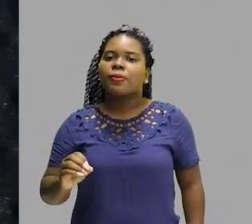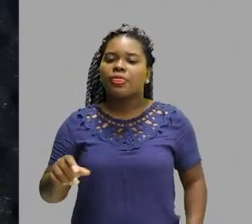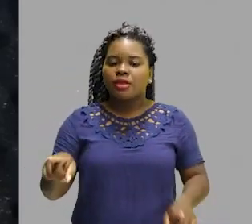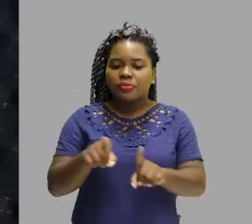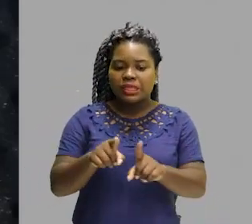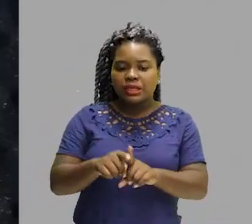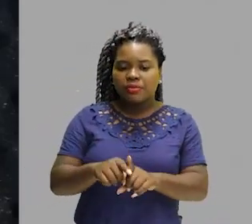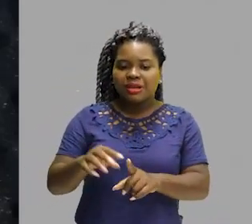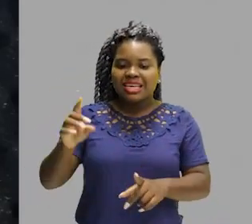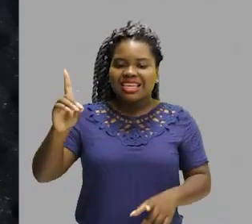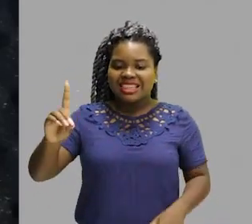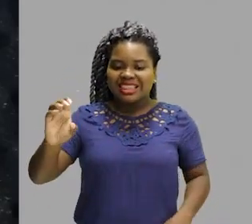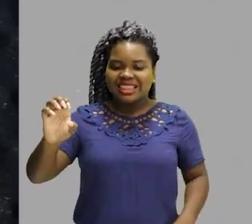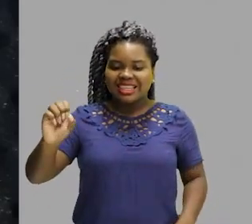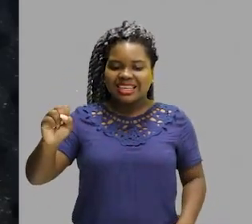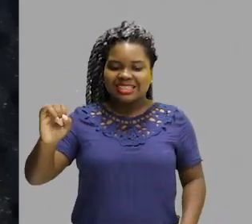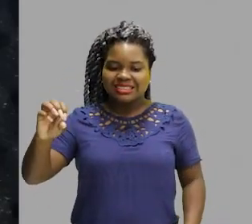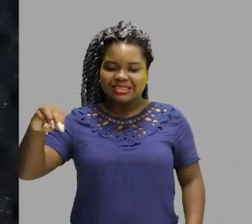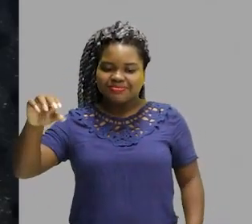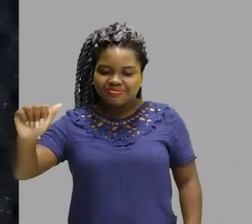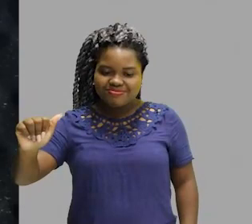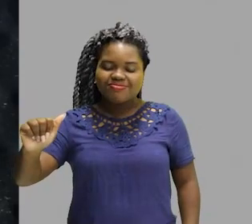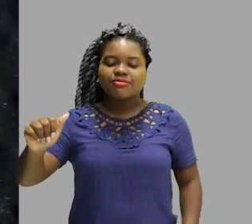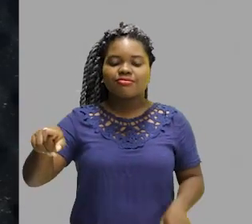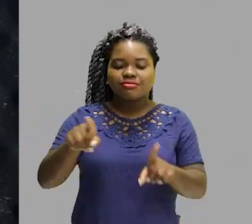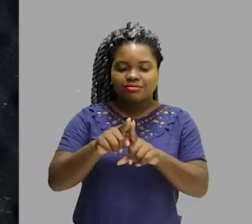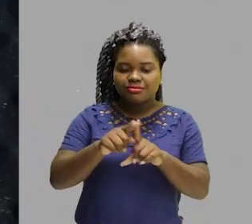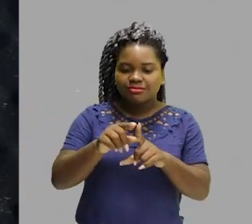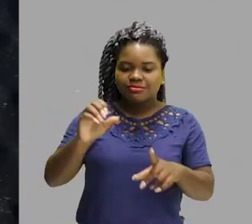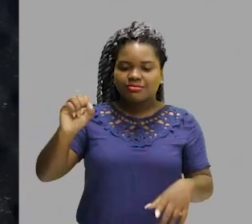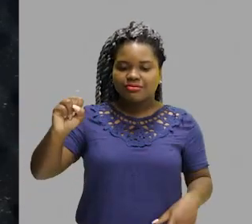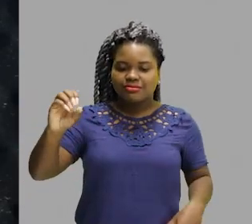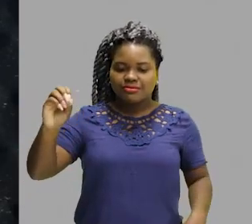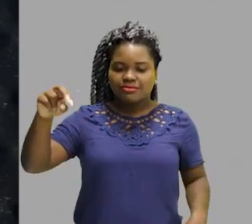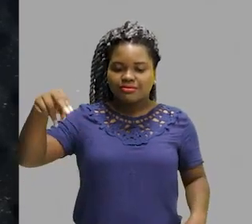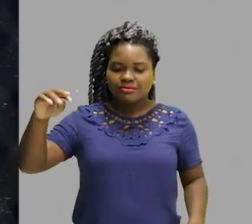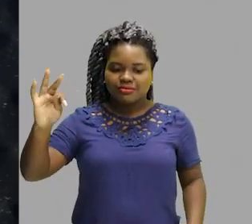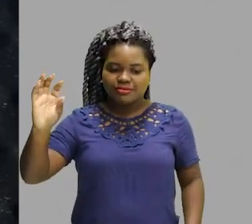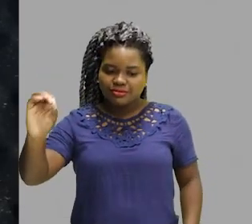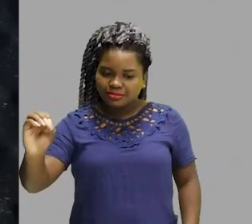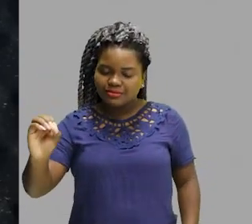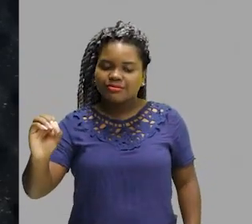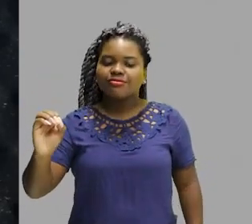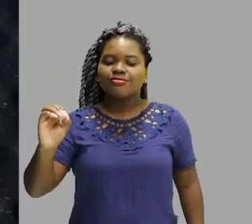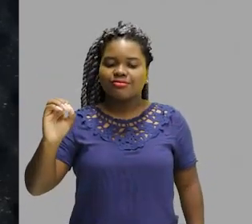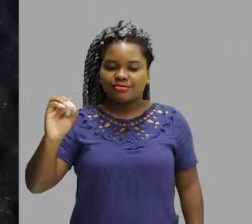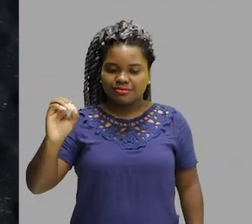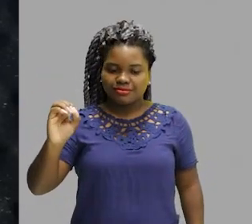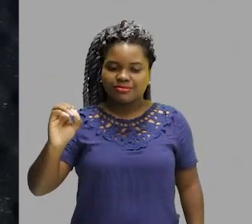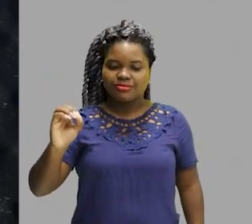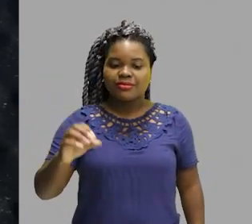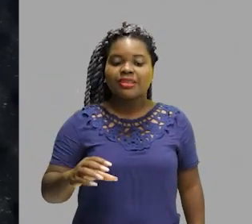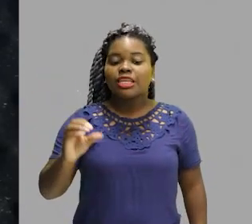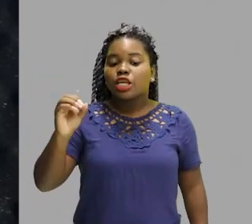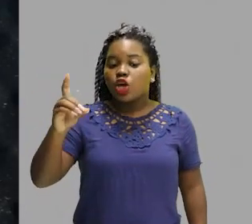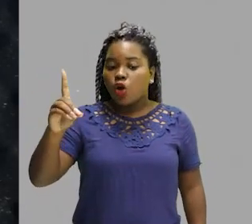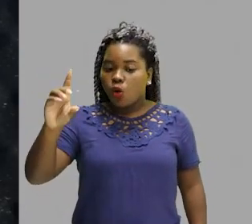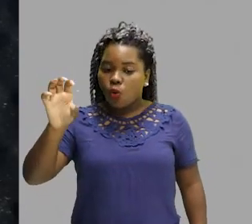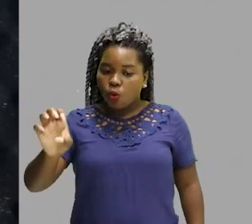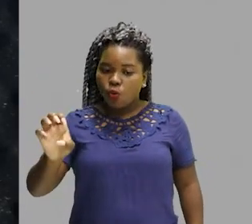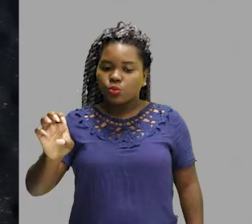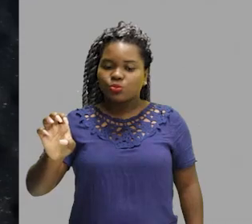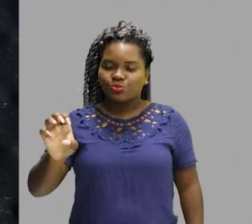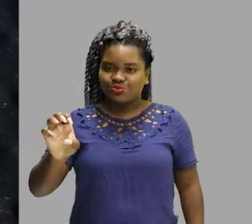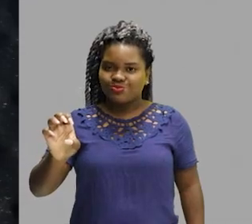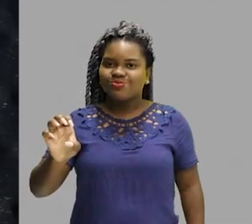a décima, que é um poema de 10 versos, o soneto, que tem 14 versos, e a ode, que é um poema